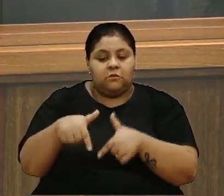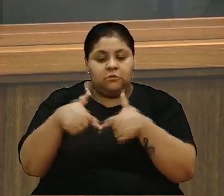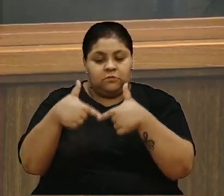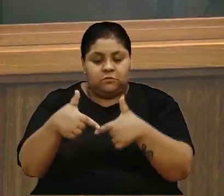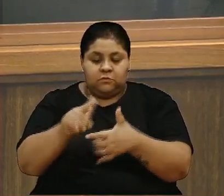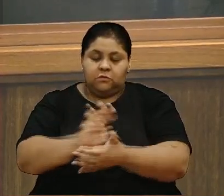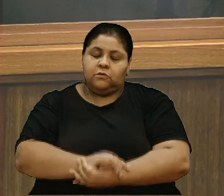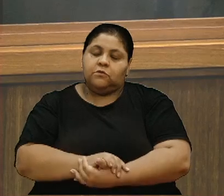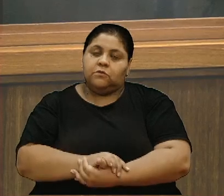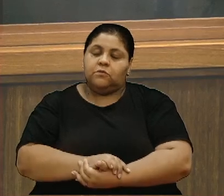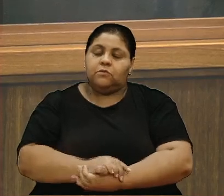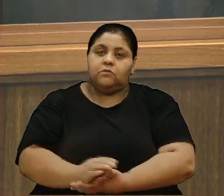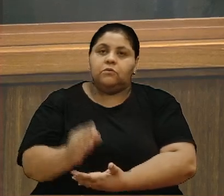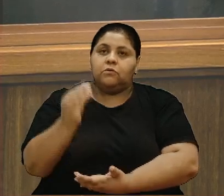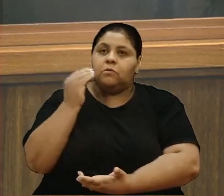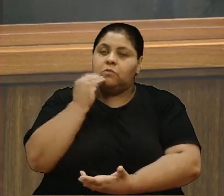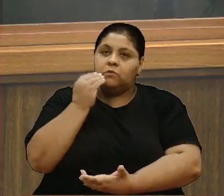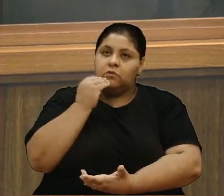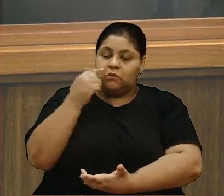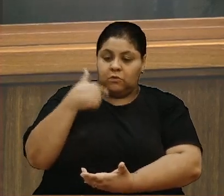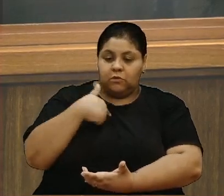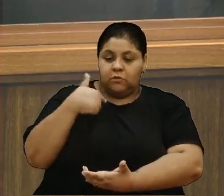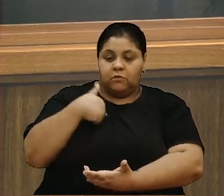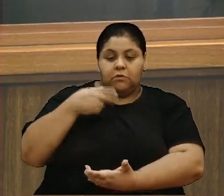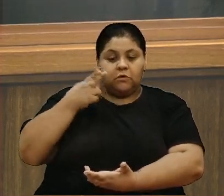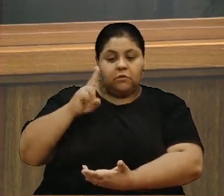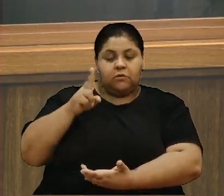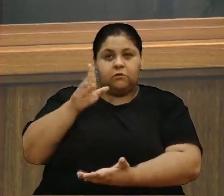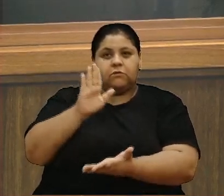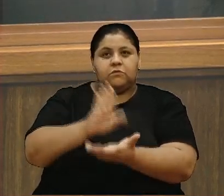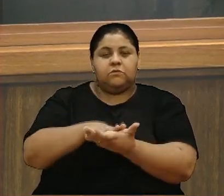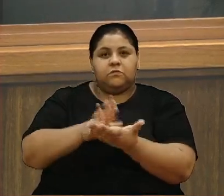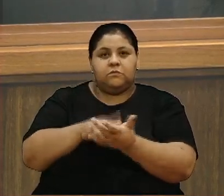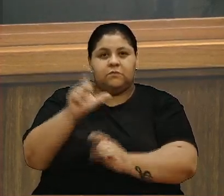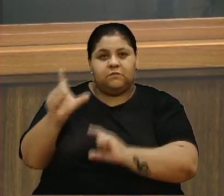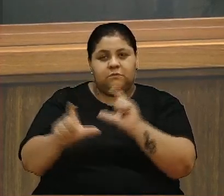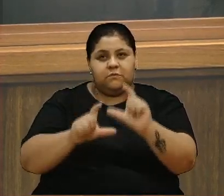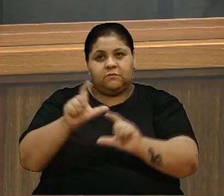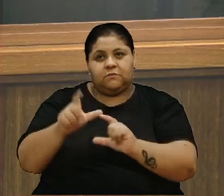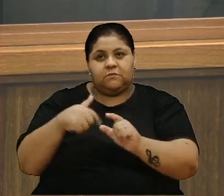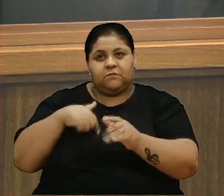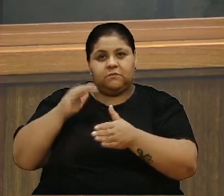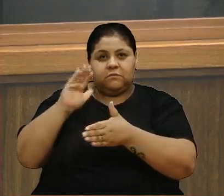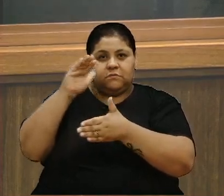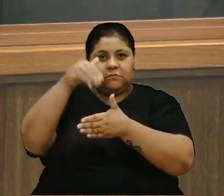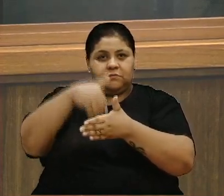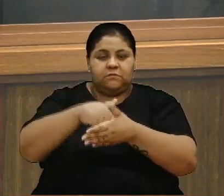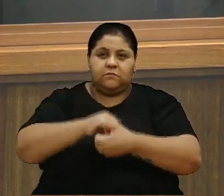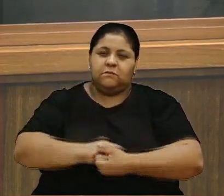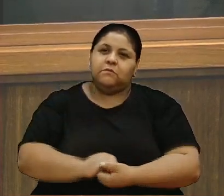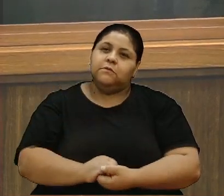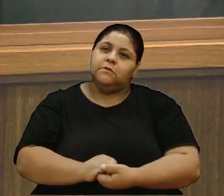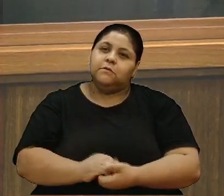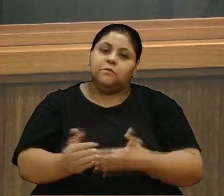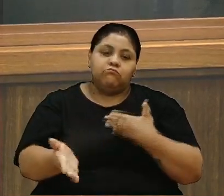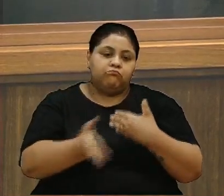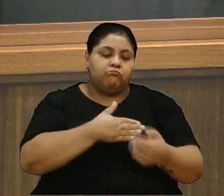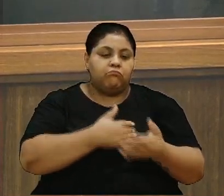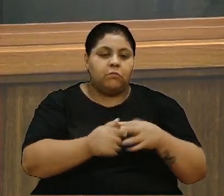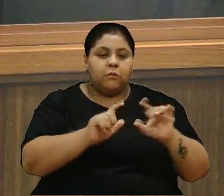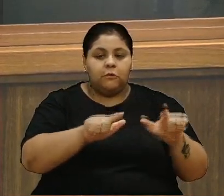aqui, com certeza eu sempre vou cobrar das pessoas que eu votei, seja em qualquer